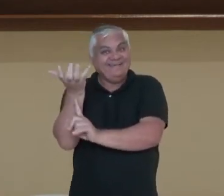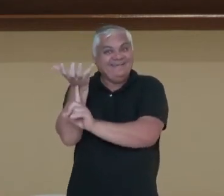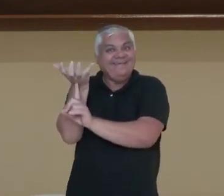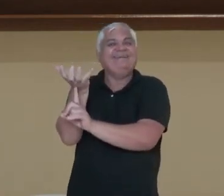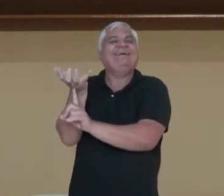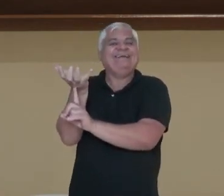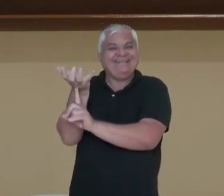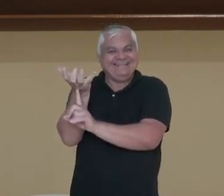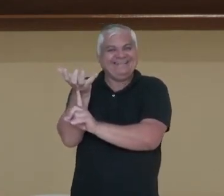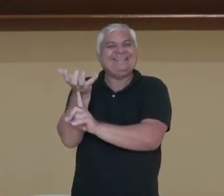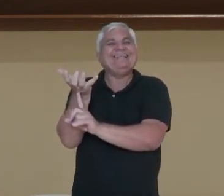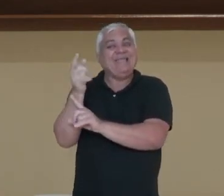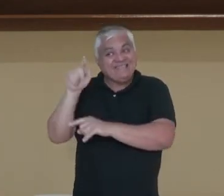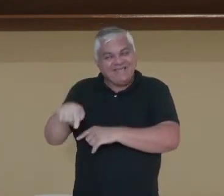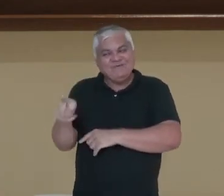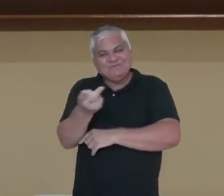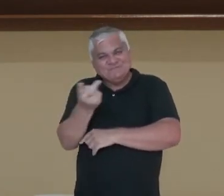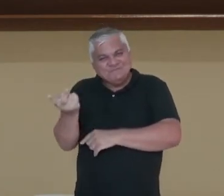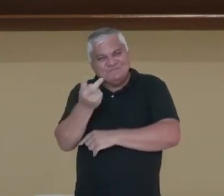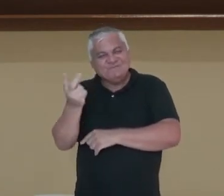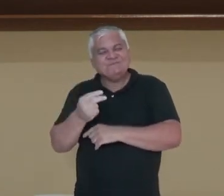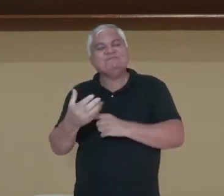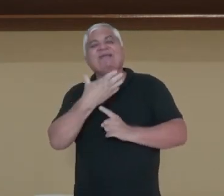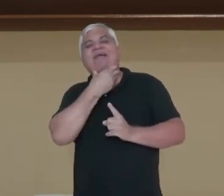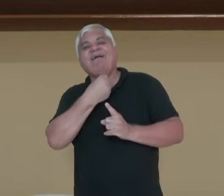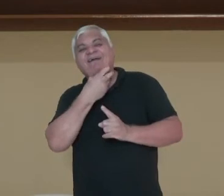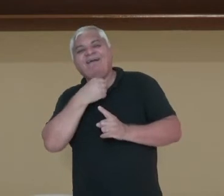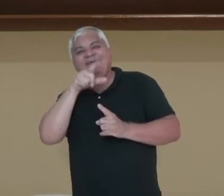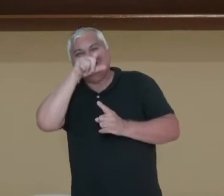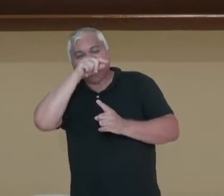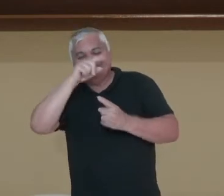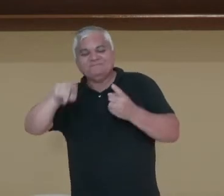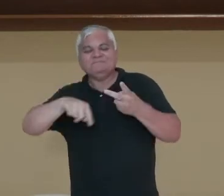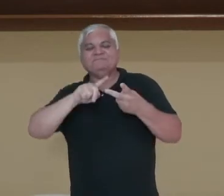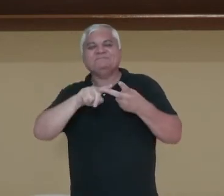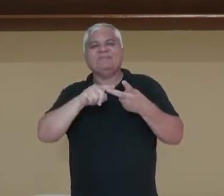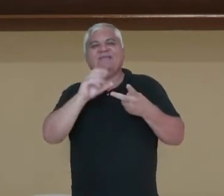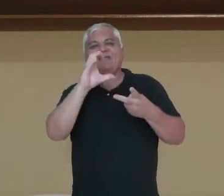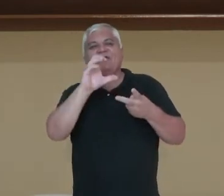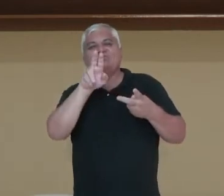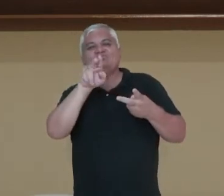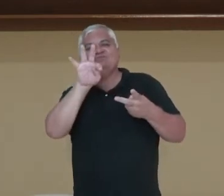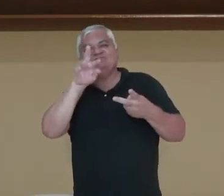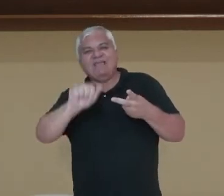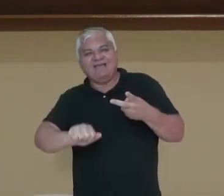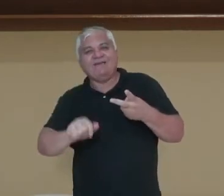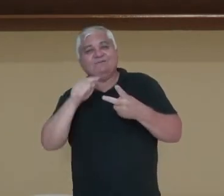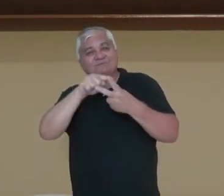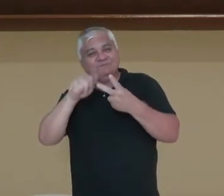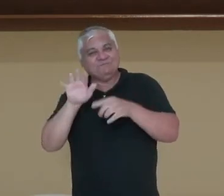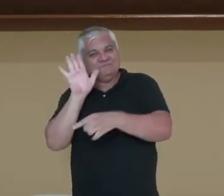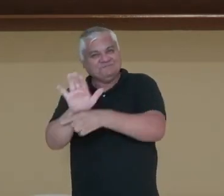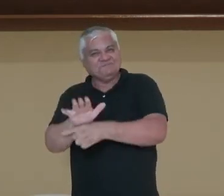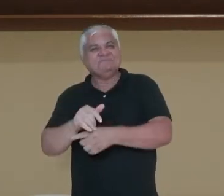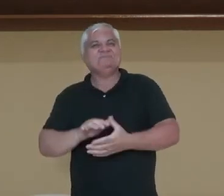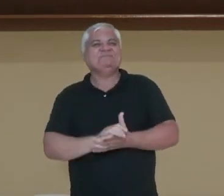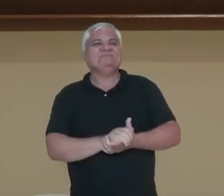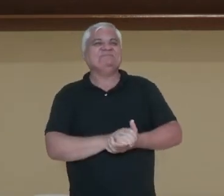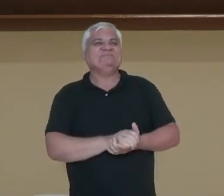desenvolver, certo? Então esses animais acabam contribuindo meio que indiretamente para a reprodução dessa planta,